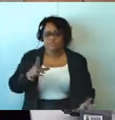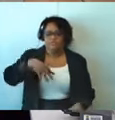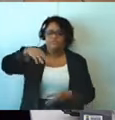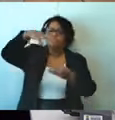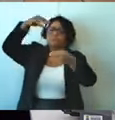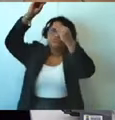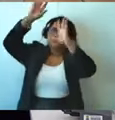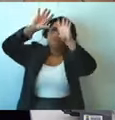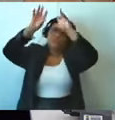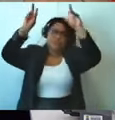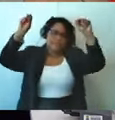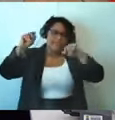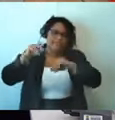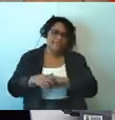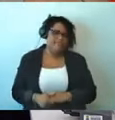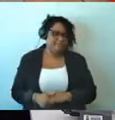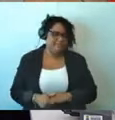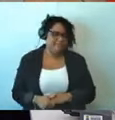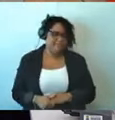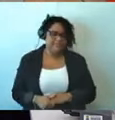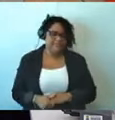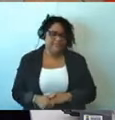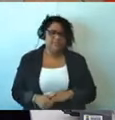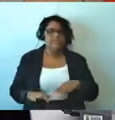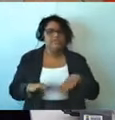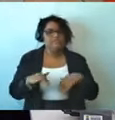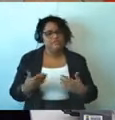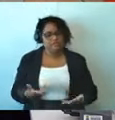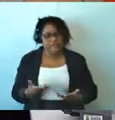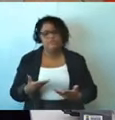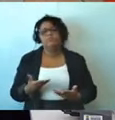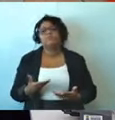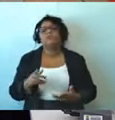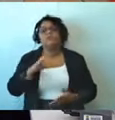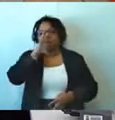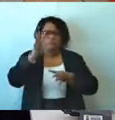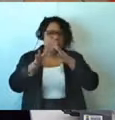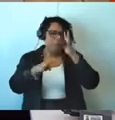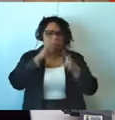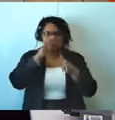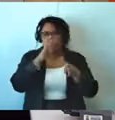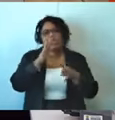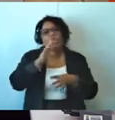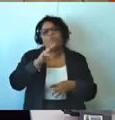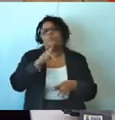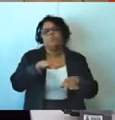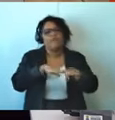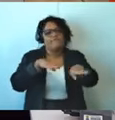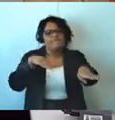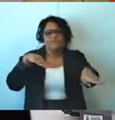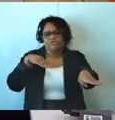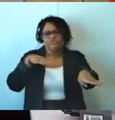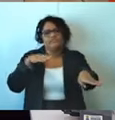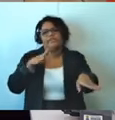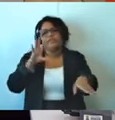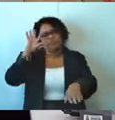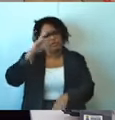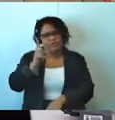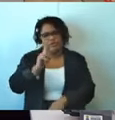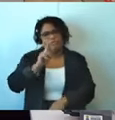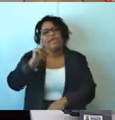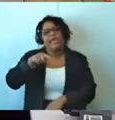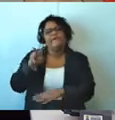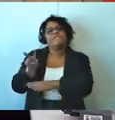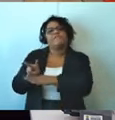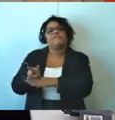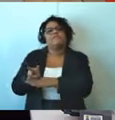seja, esse tipo de atitude negligente também não vai ser motofaixa que vai resolver, é fiscalização. Agora, de qualquer forma,